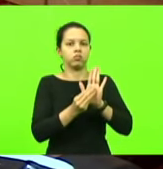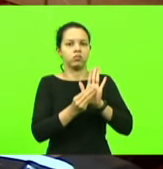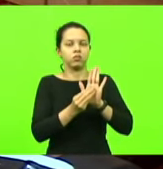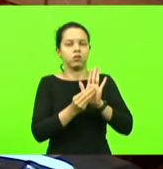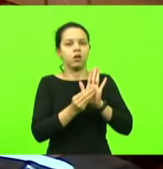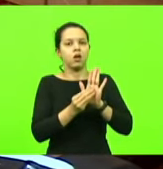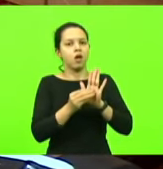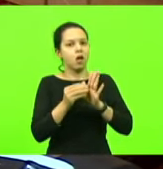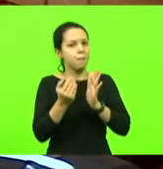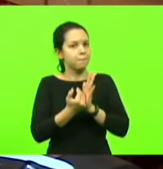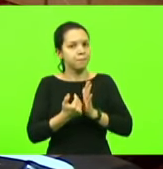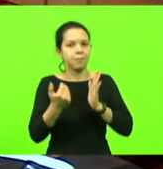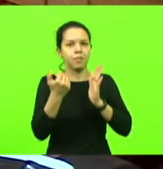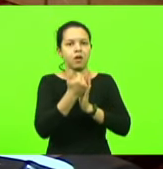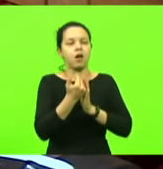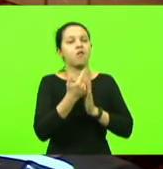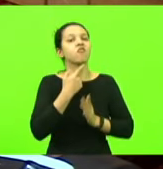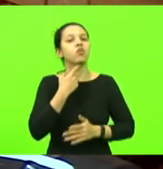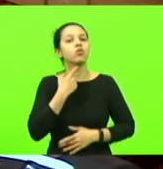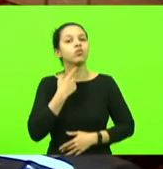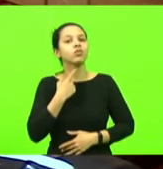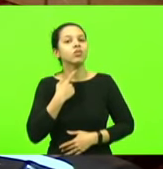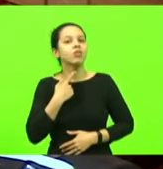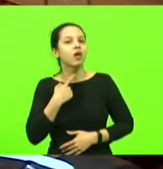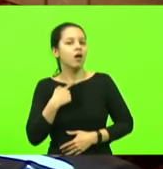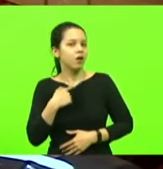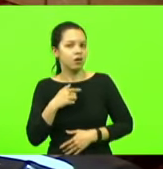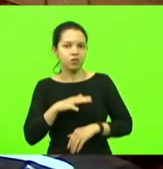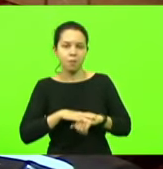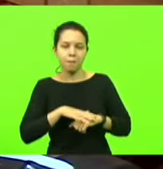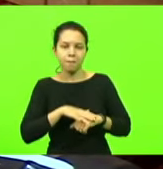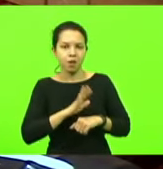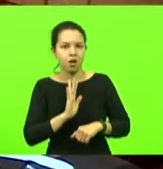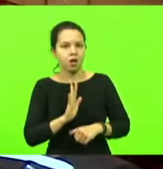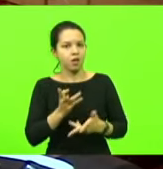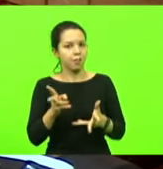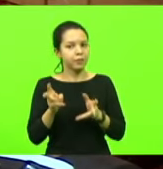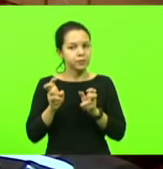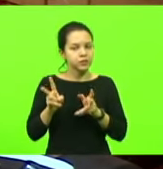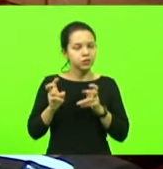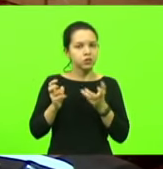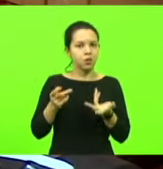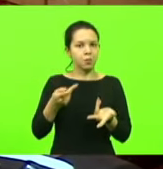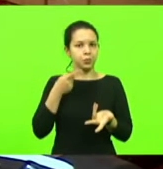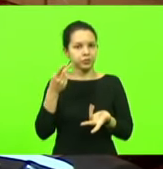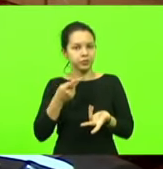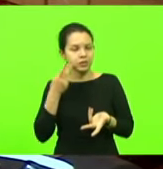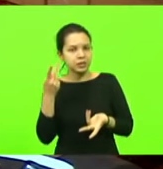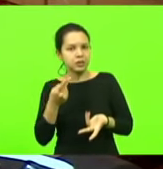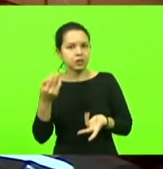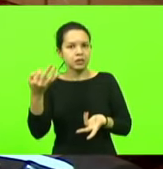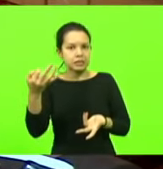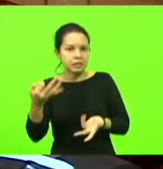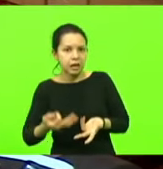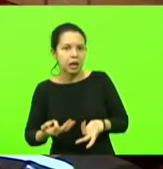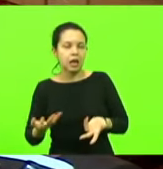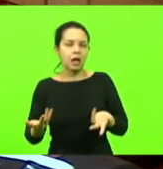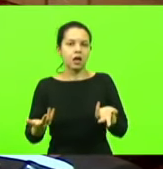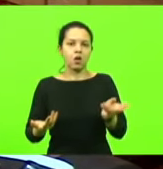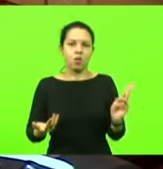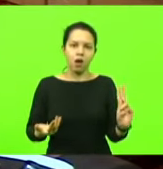das vontades, é muito além de uma percepção política daquilo que é certo e daquilo que não